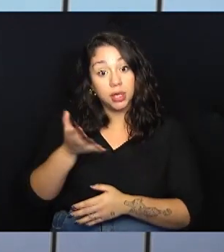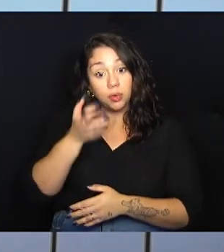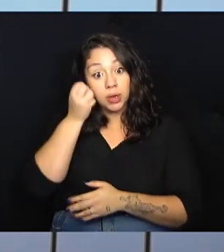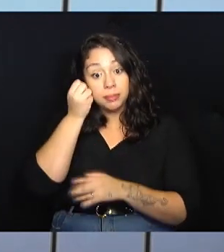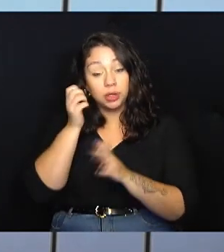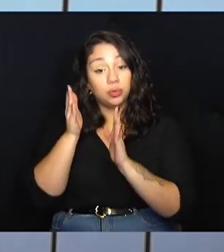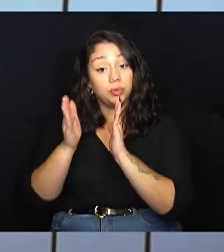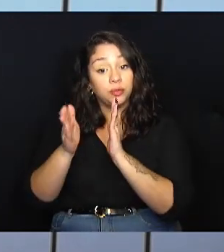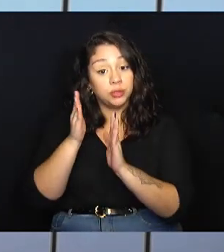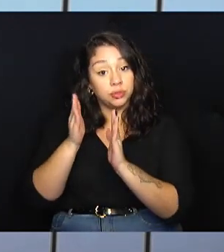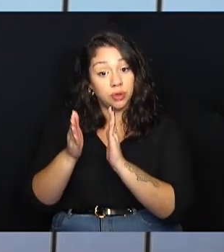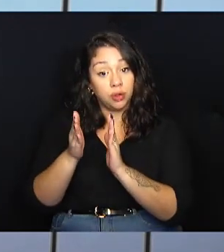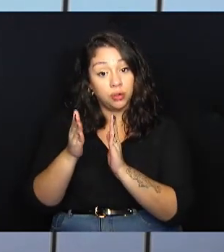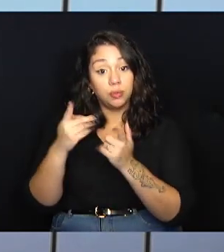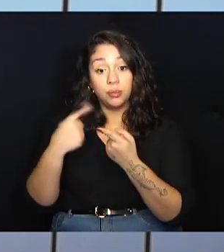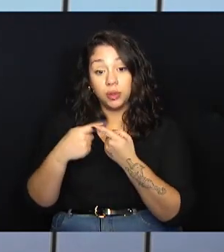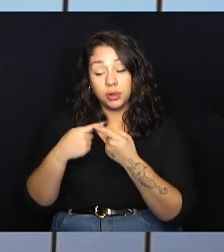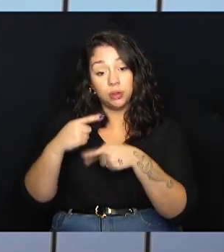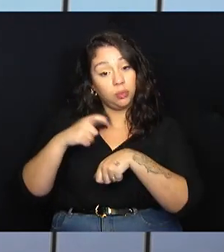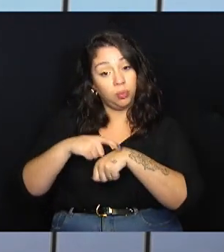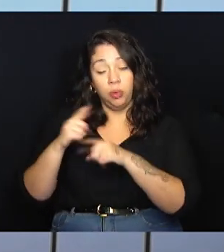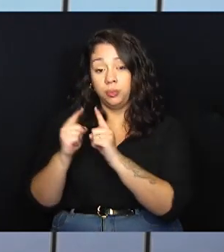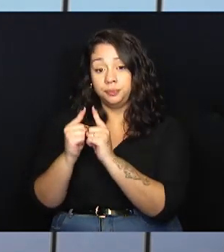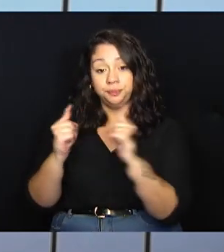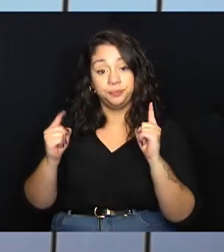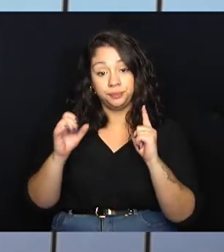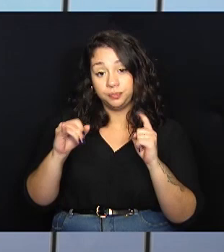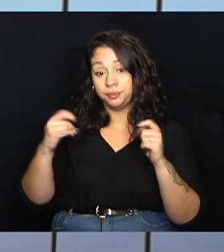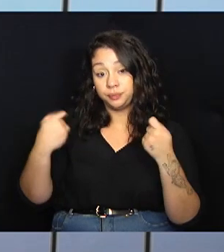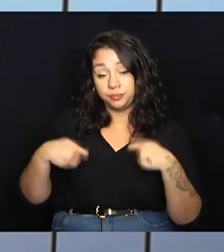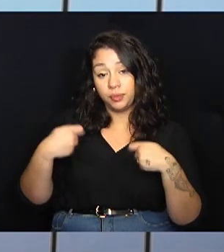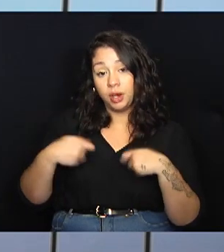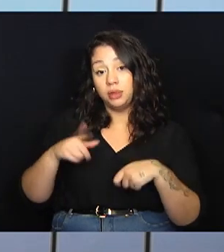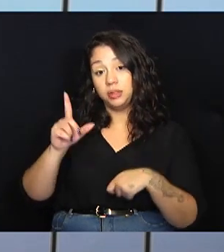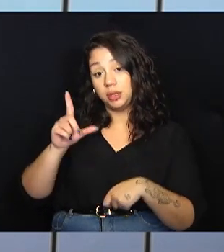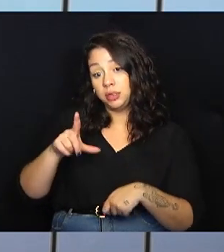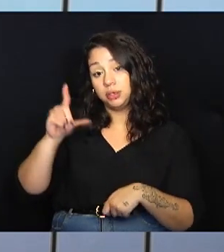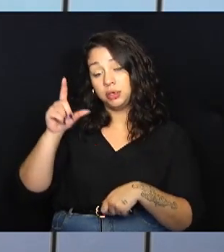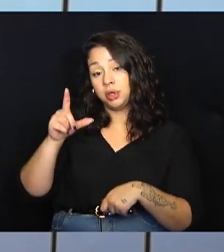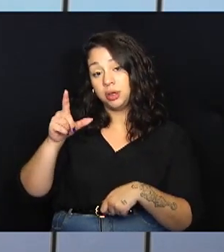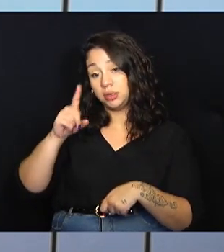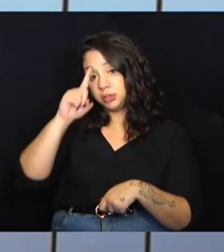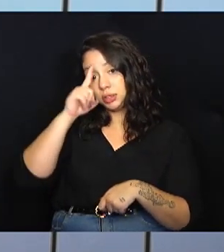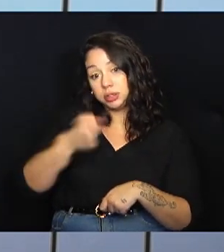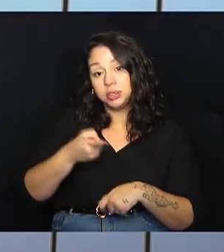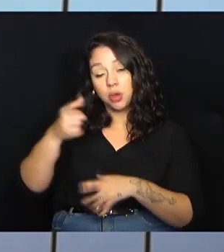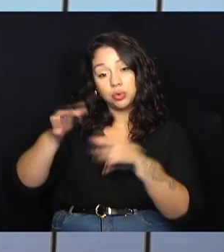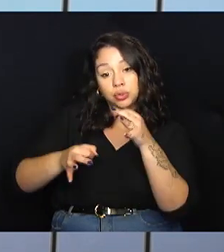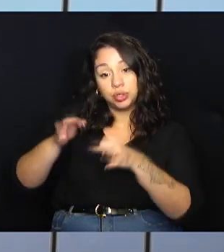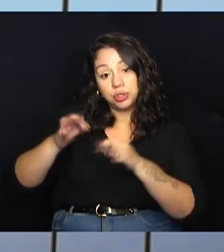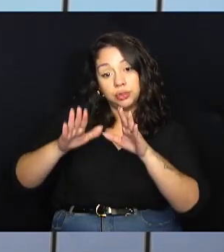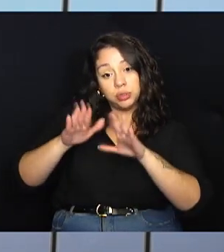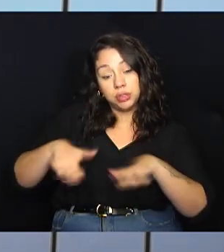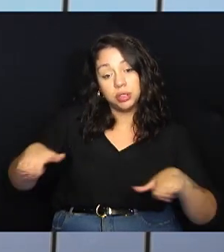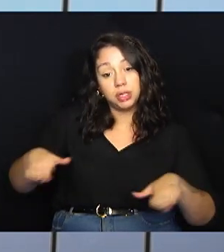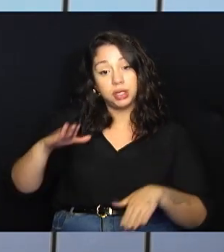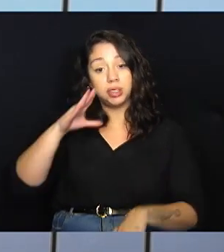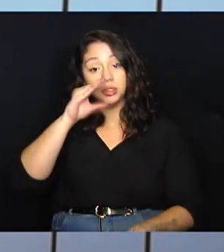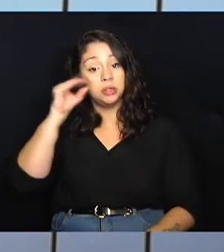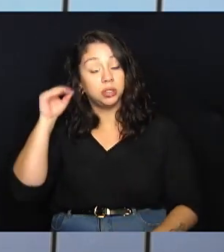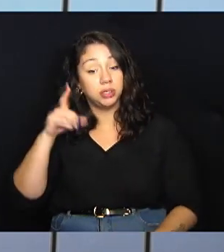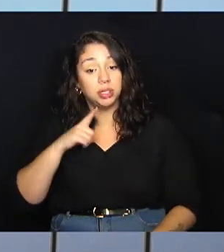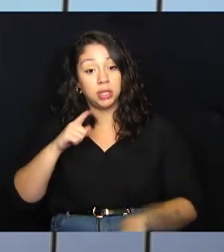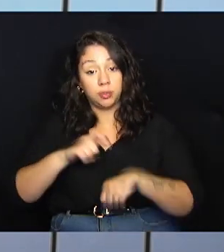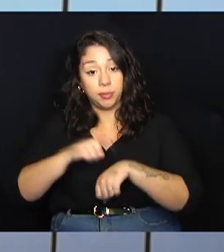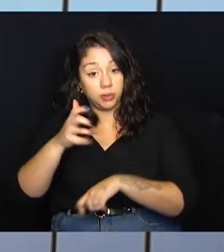provisório, pelo tempo que for necessário para a decisão da justiça em relação àquela criança ou àquele adolescente que está em